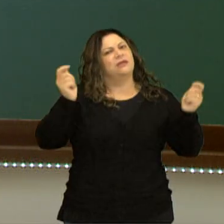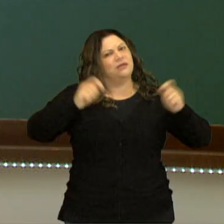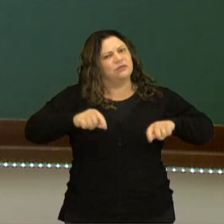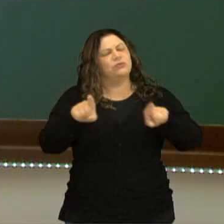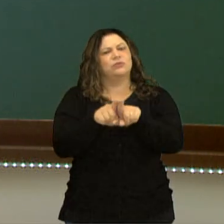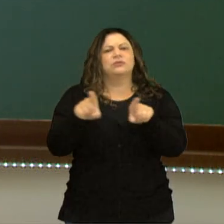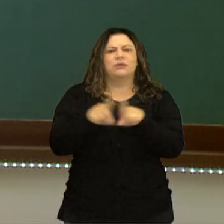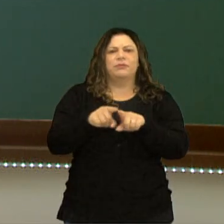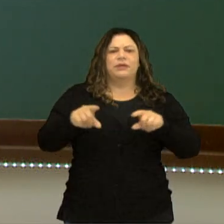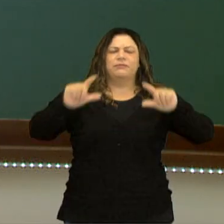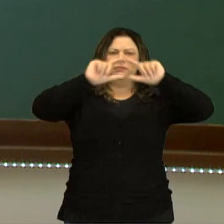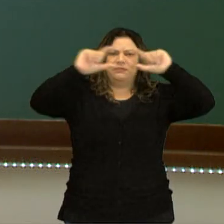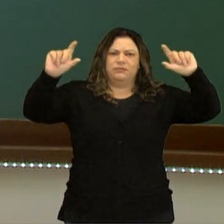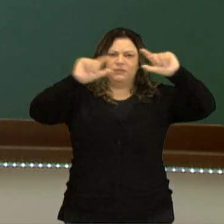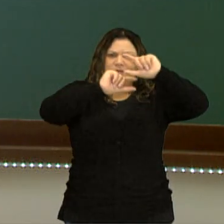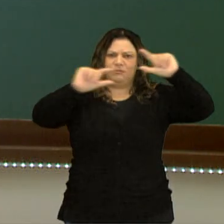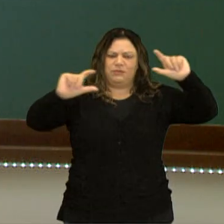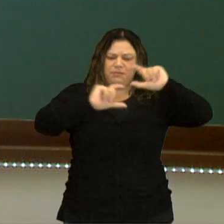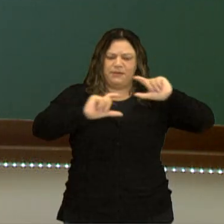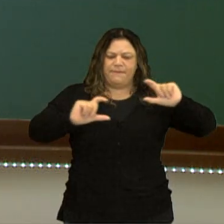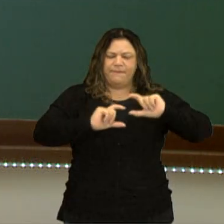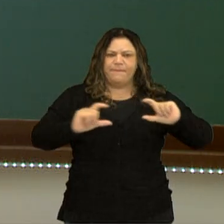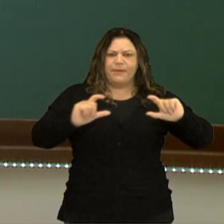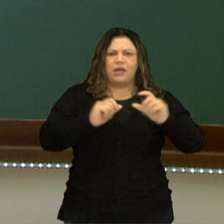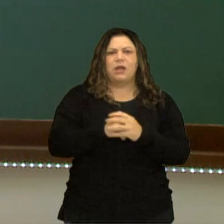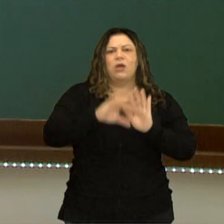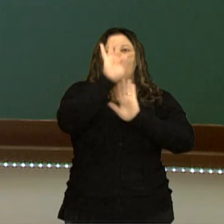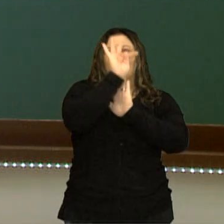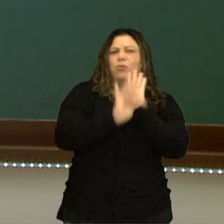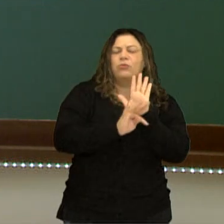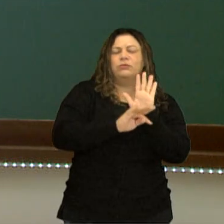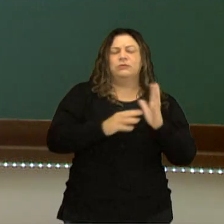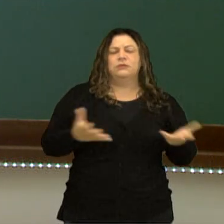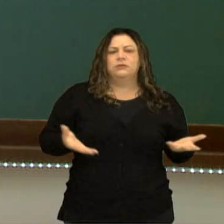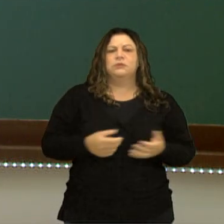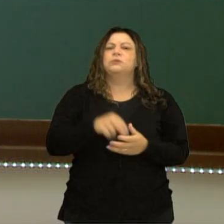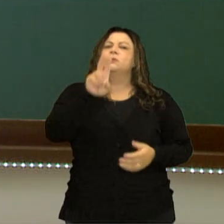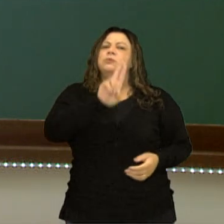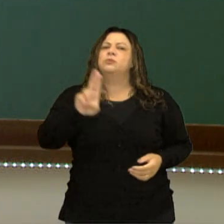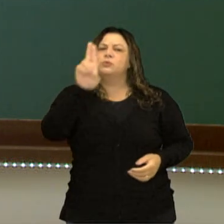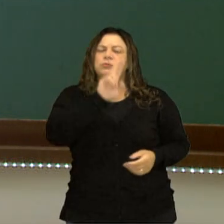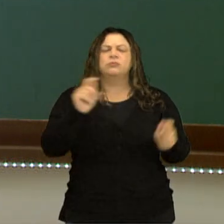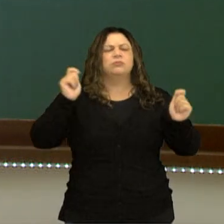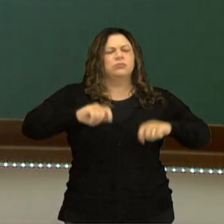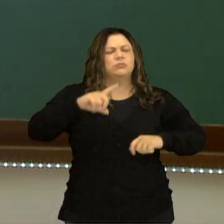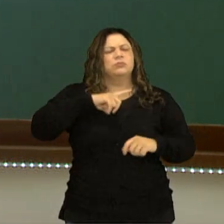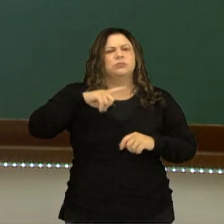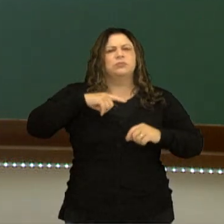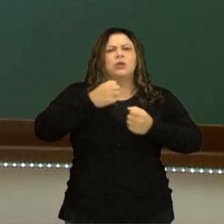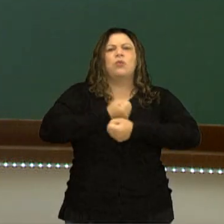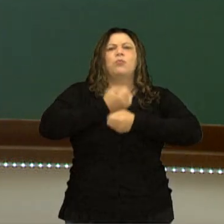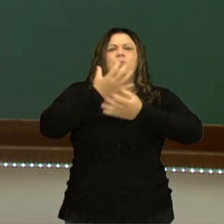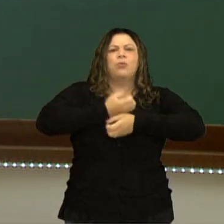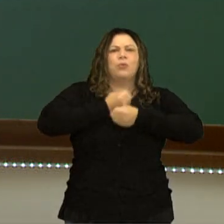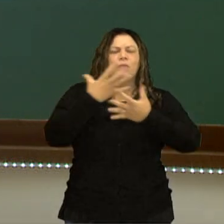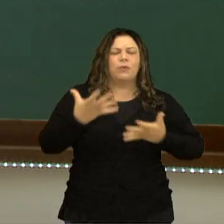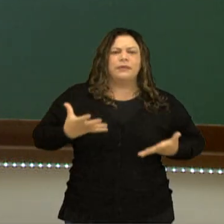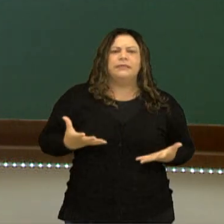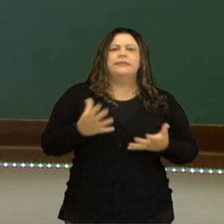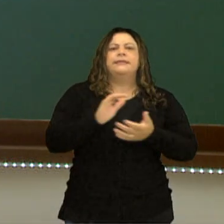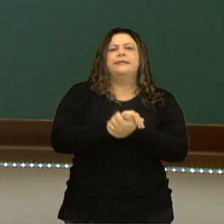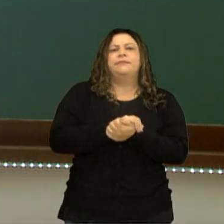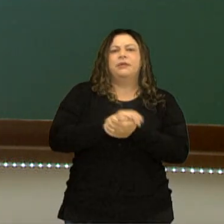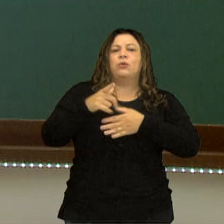os versos ou o texto em prosa. Aqui, usando os versos, nós temos um poema. E um poema de